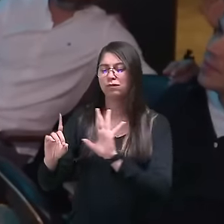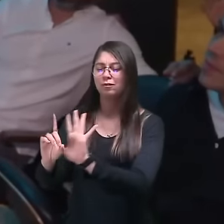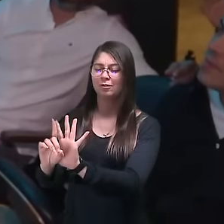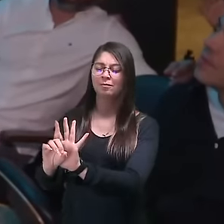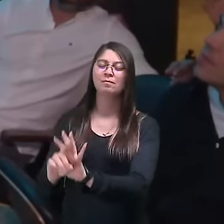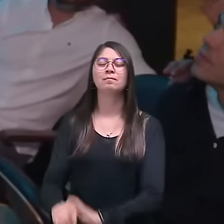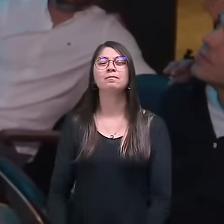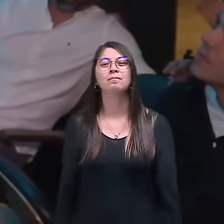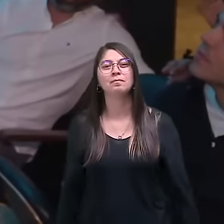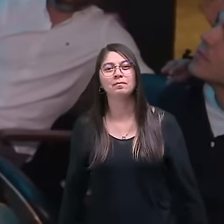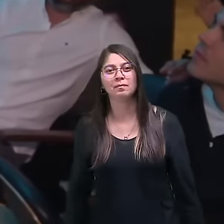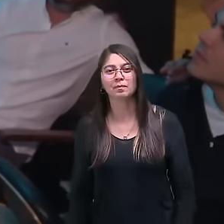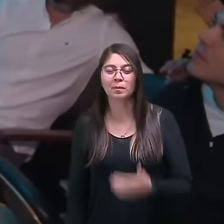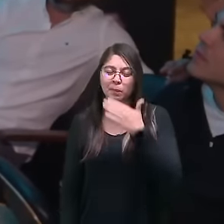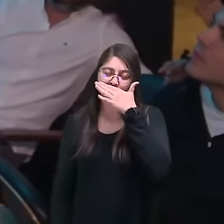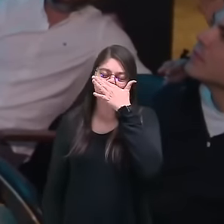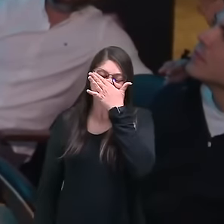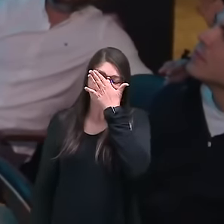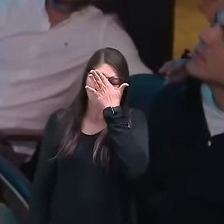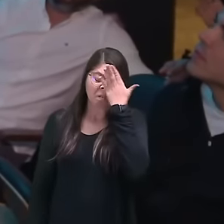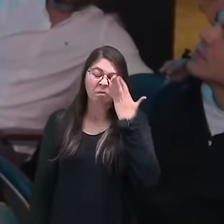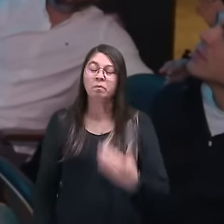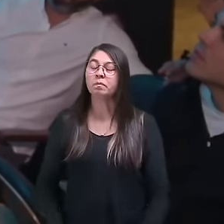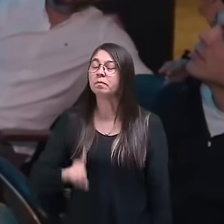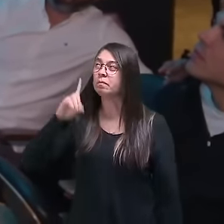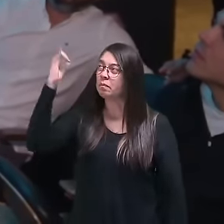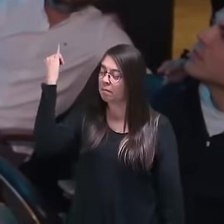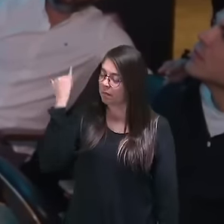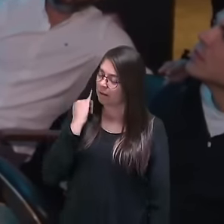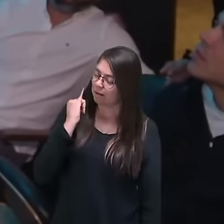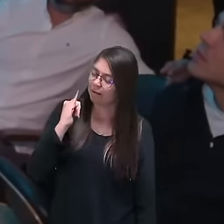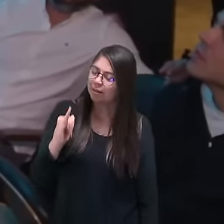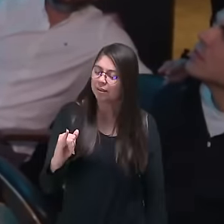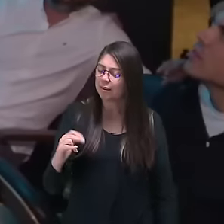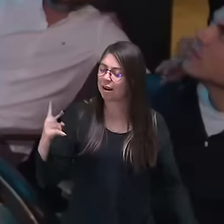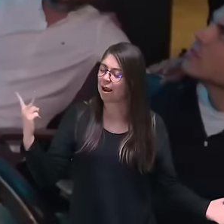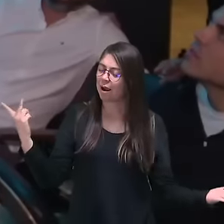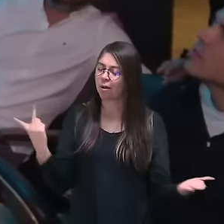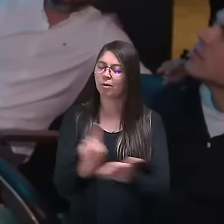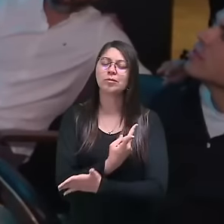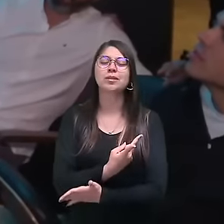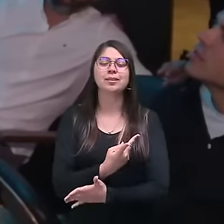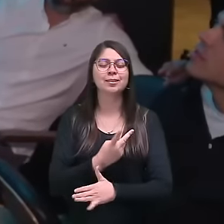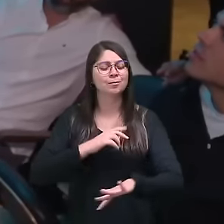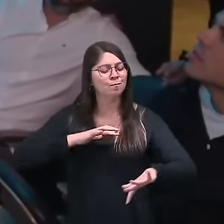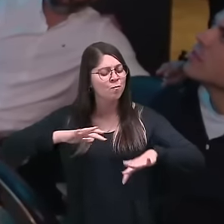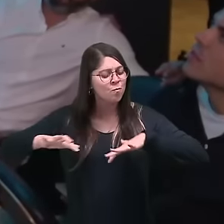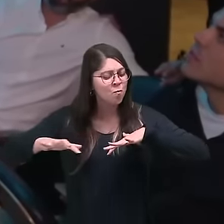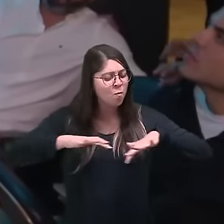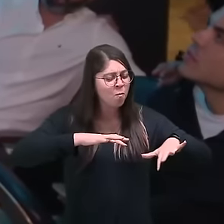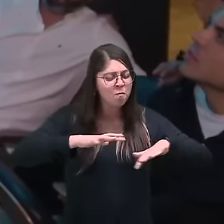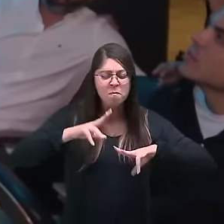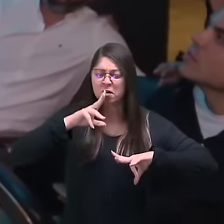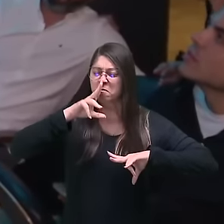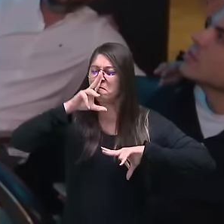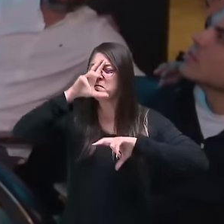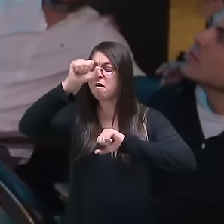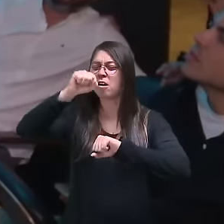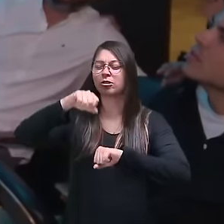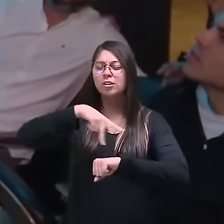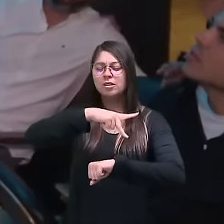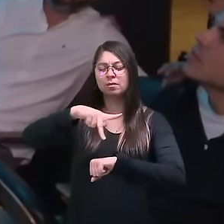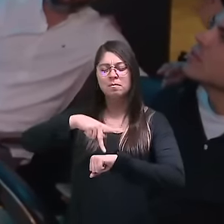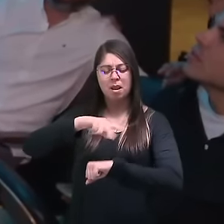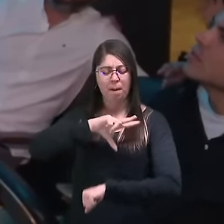El Señor me está mandándote a falar que va a acontecer, aleluya, un avivamiento tan fuerte en la iglesia de Portugal